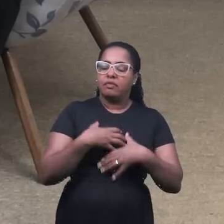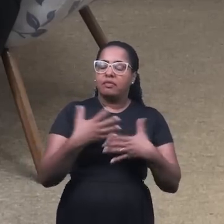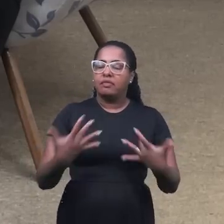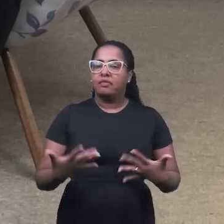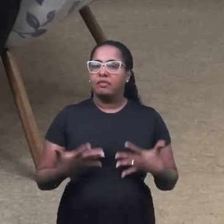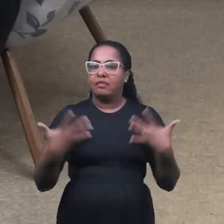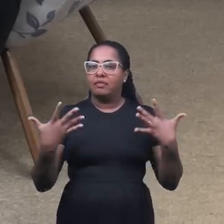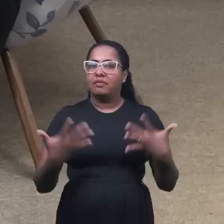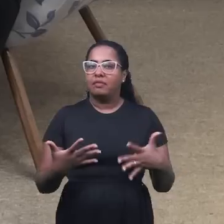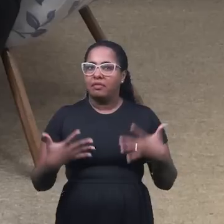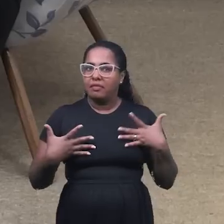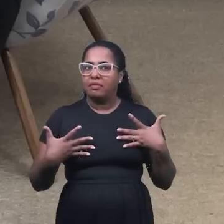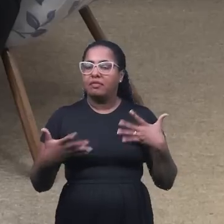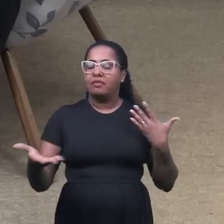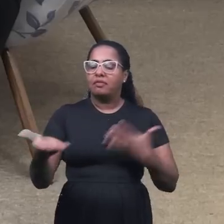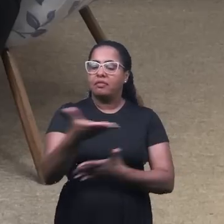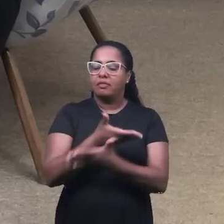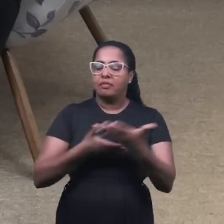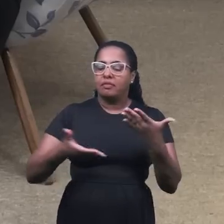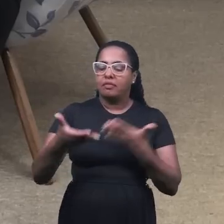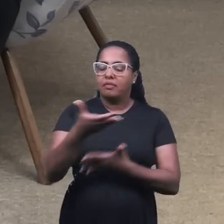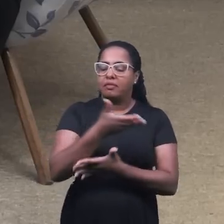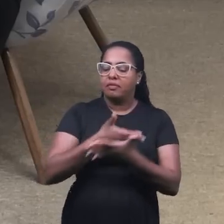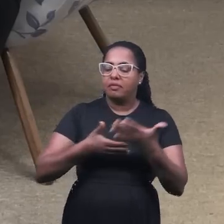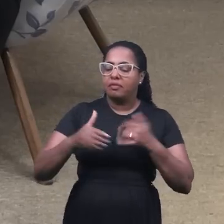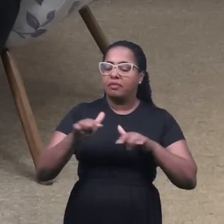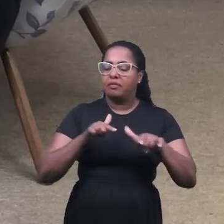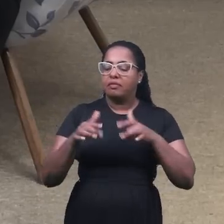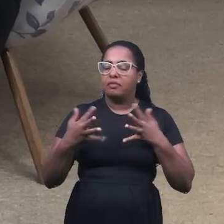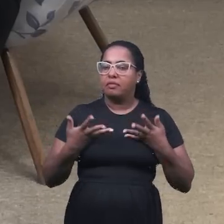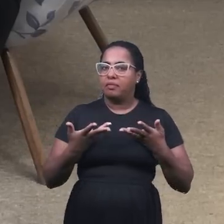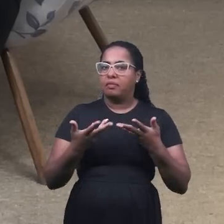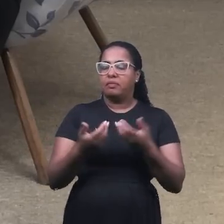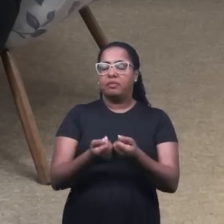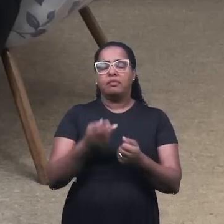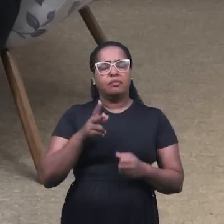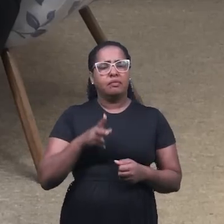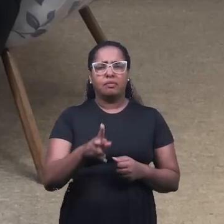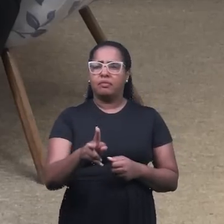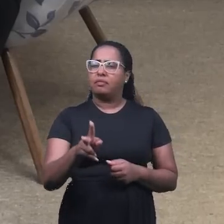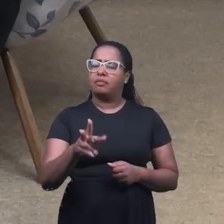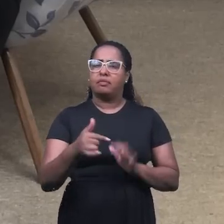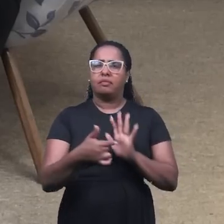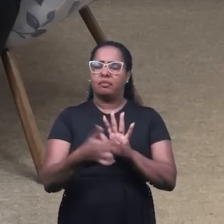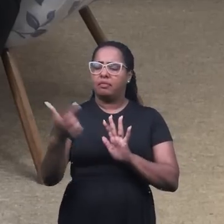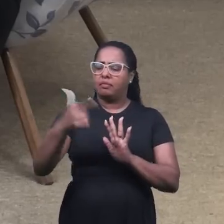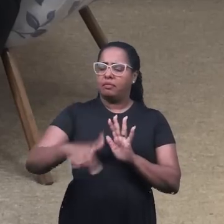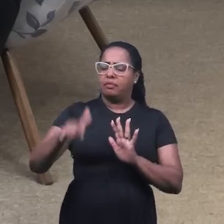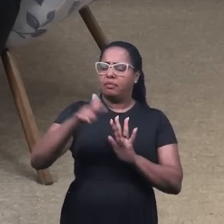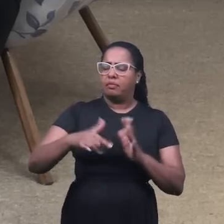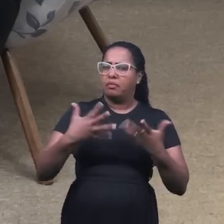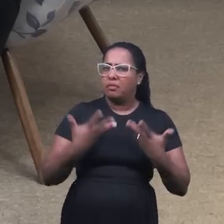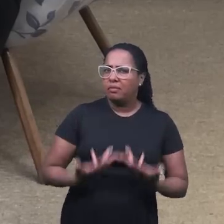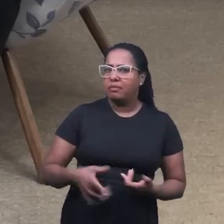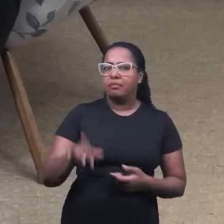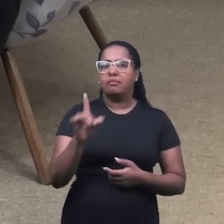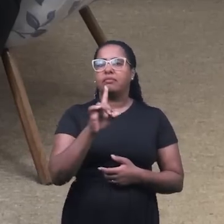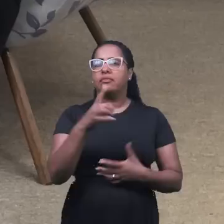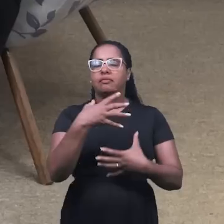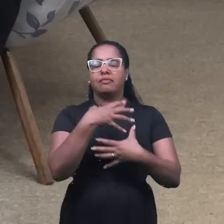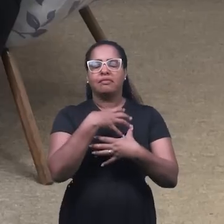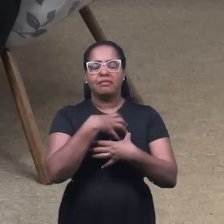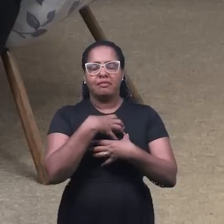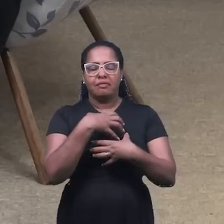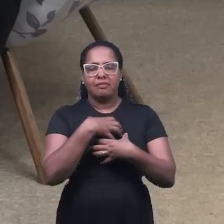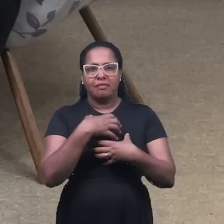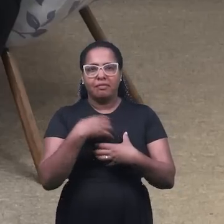alegra ver nosso povo envolvido nesse trabalho glorioso. Como temos falado sempre, não cansamos de repetir isso, porque este é o